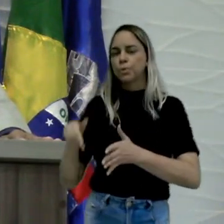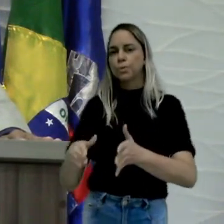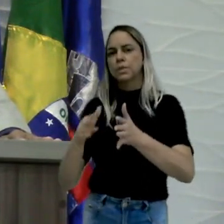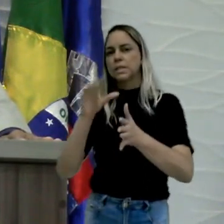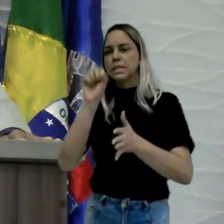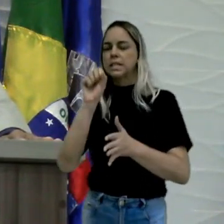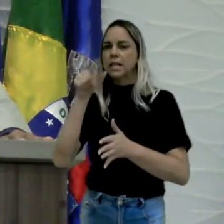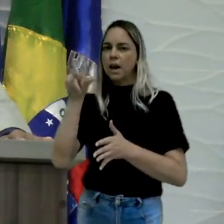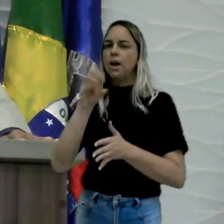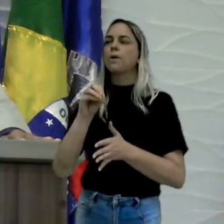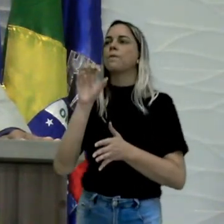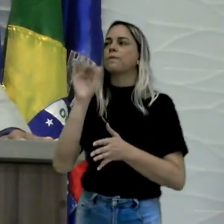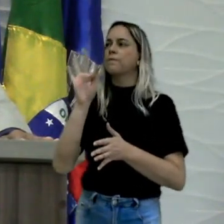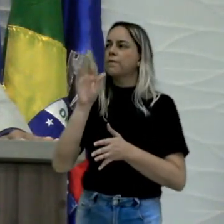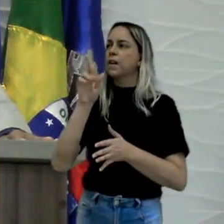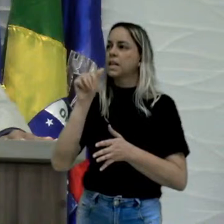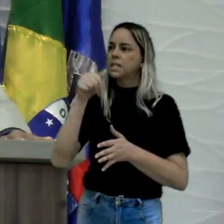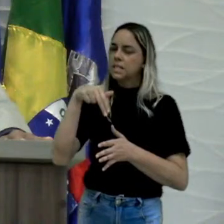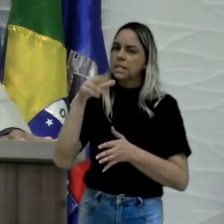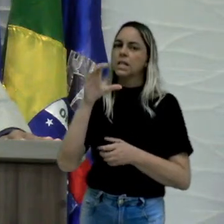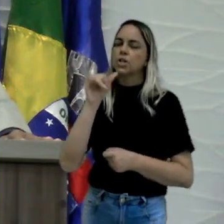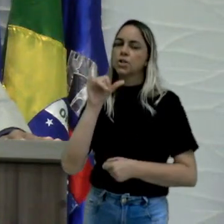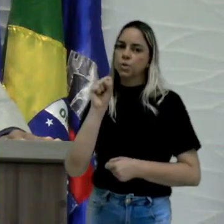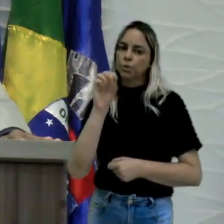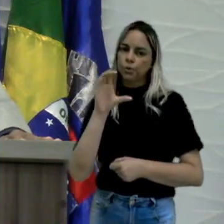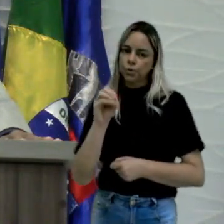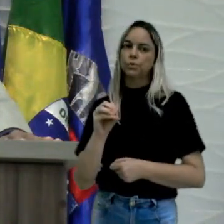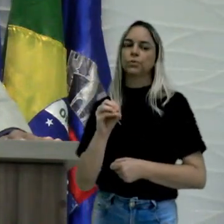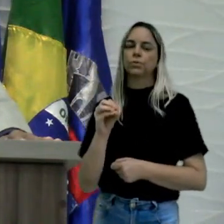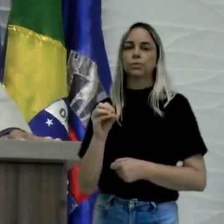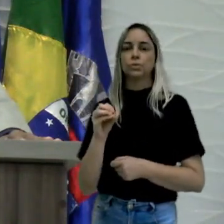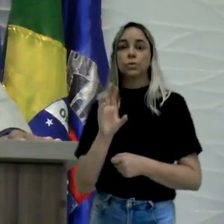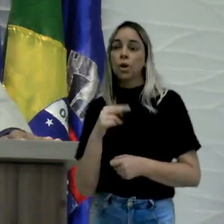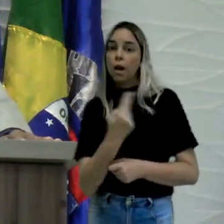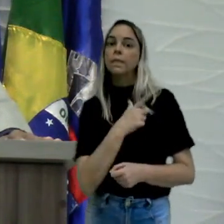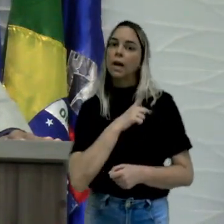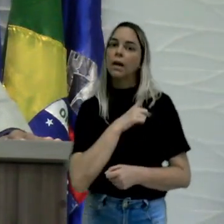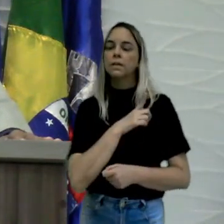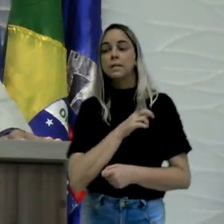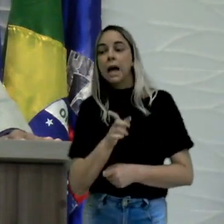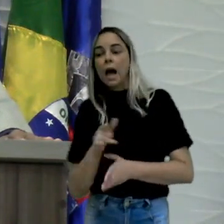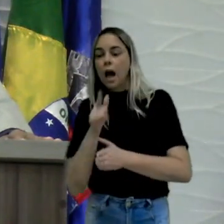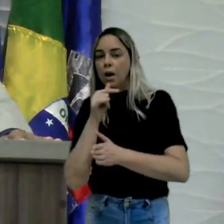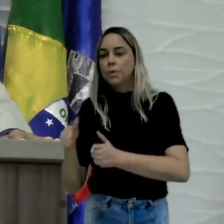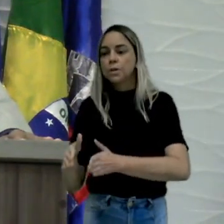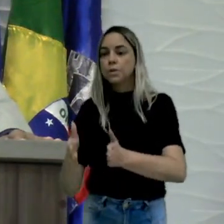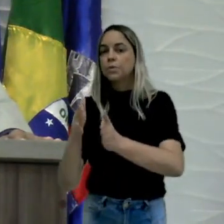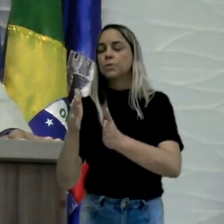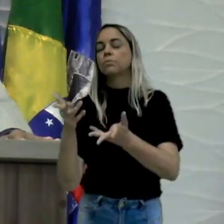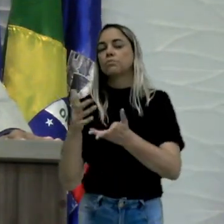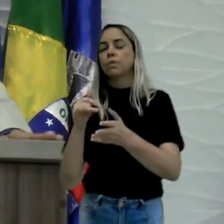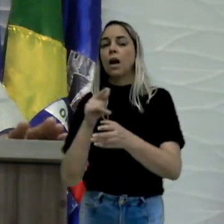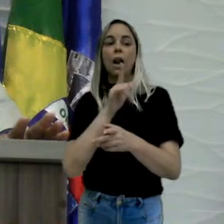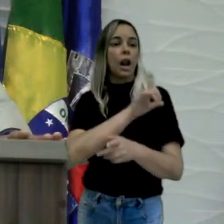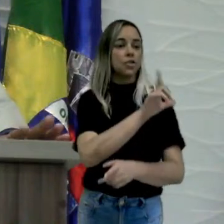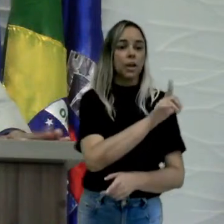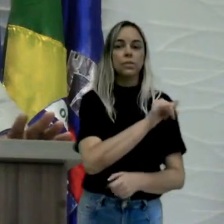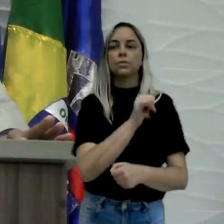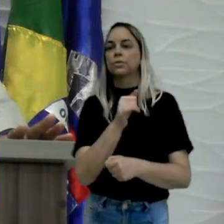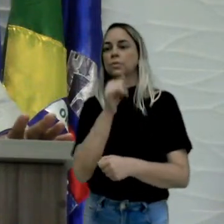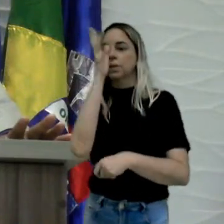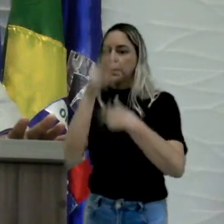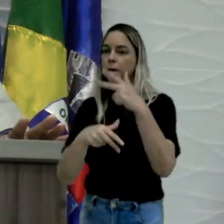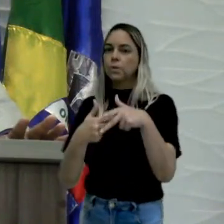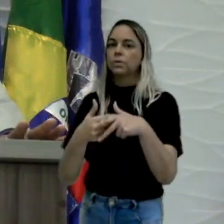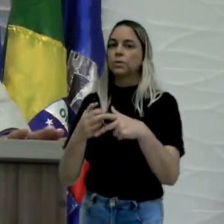A gente vai ter água dentro de São Bento, muita água, quando a água do Rio São Francisco chegar e subir para São Bento, para Lajedo, aí a gente vai ter água com a